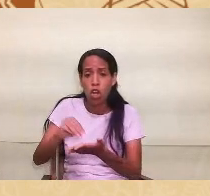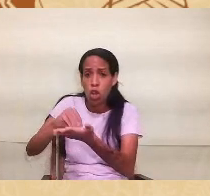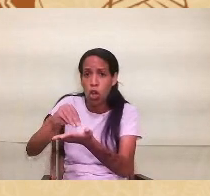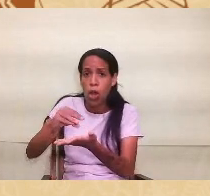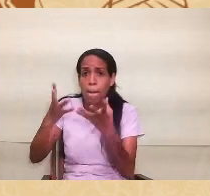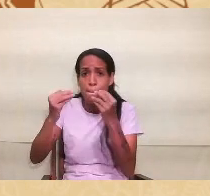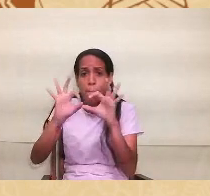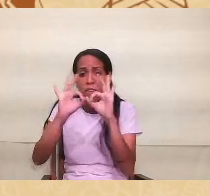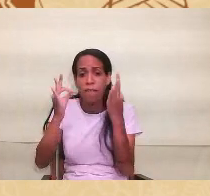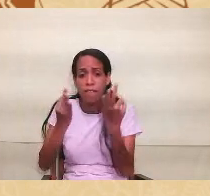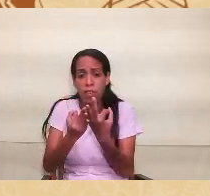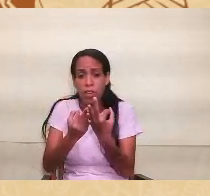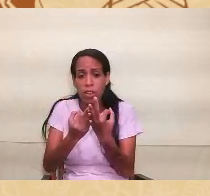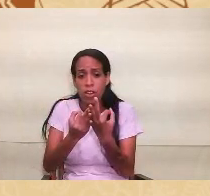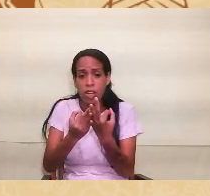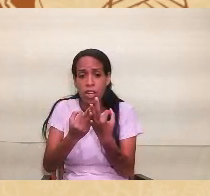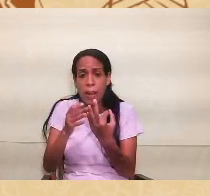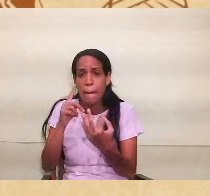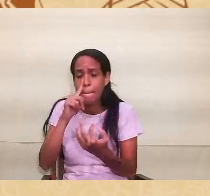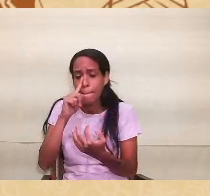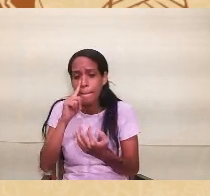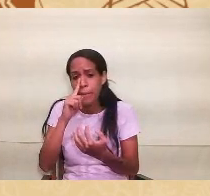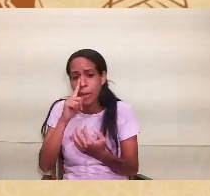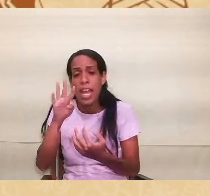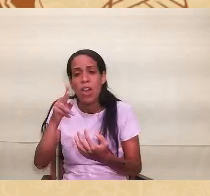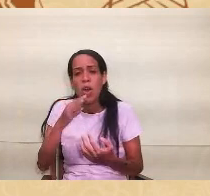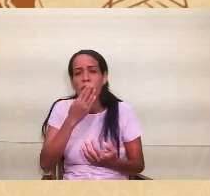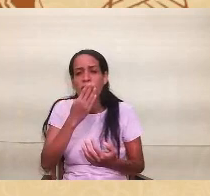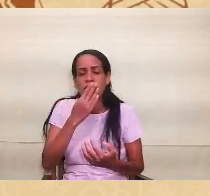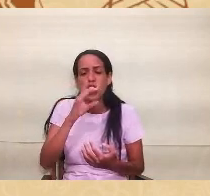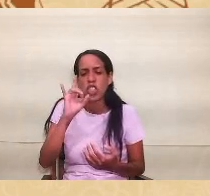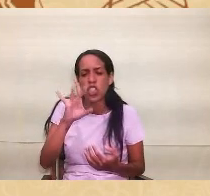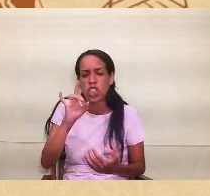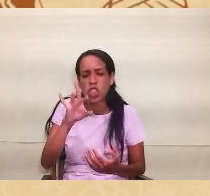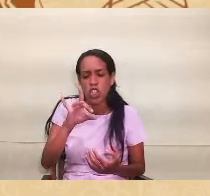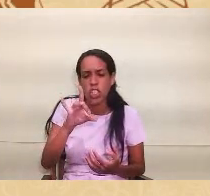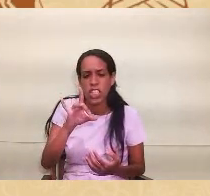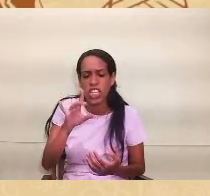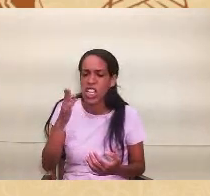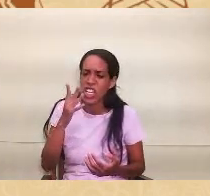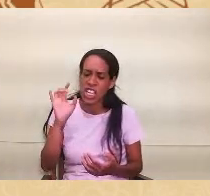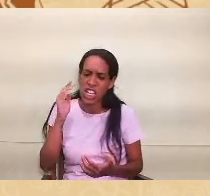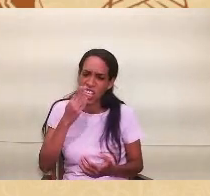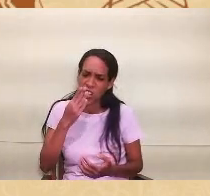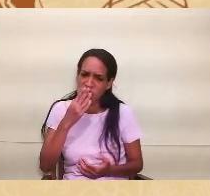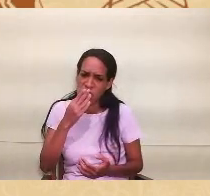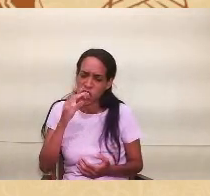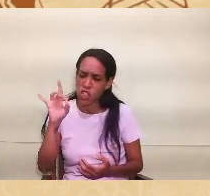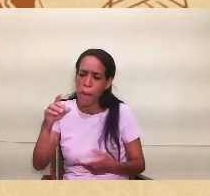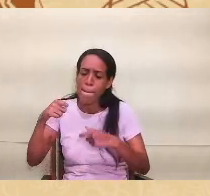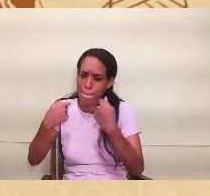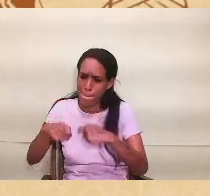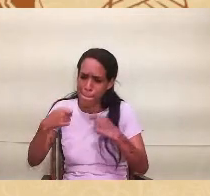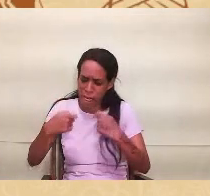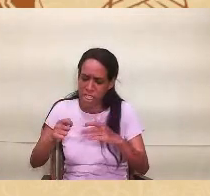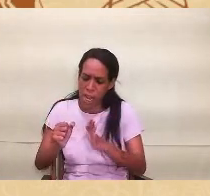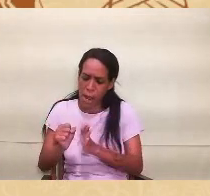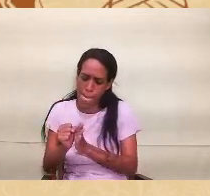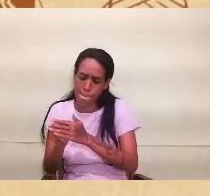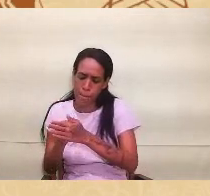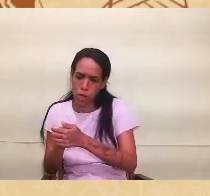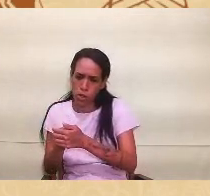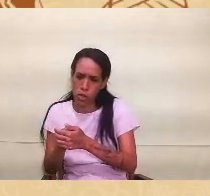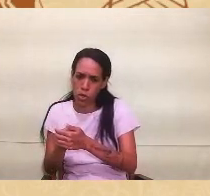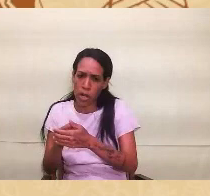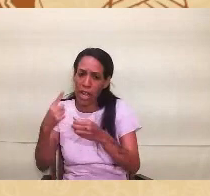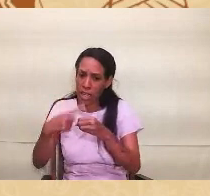parentes em risco. É igual o índio isolado, né? O índio isolado, ele precisa da proteção do Estado, porque com